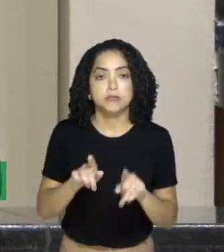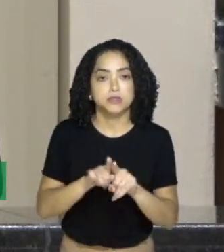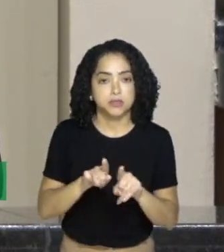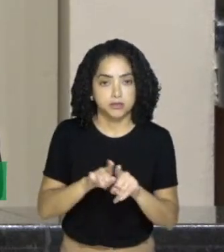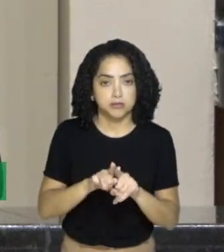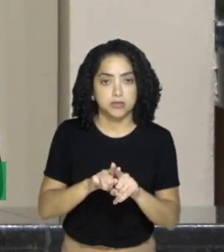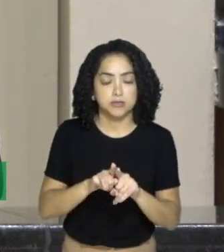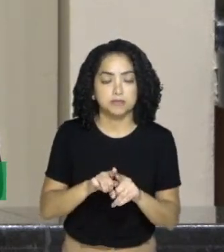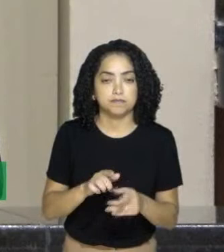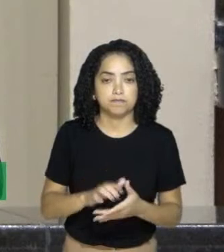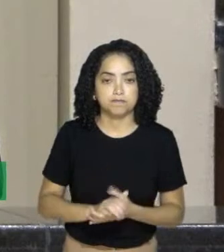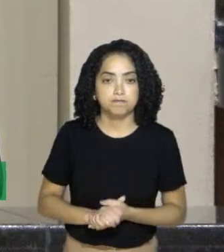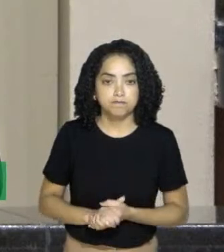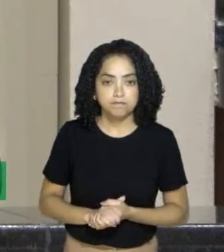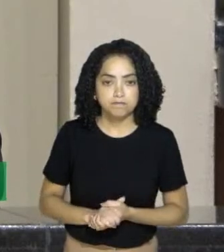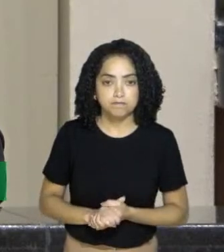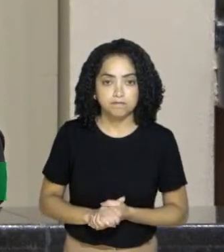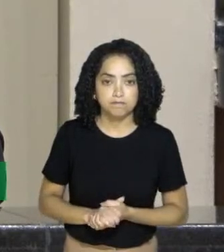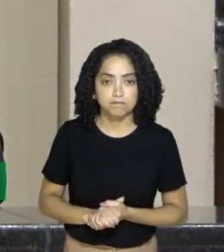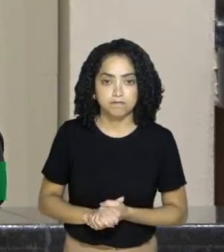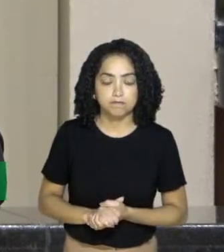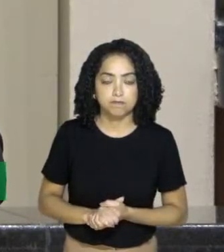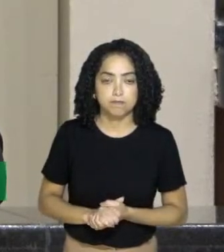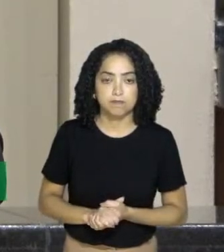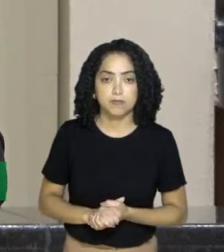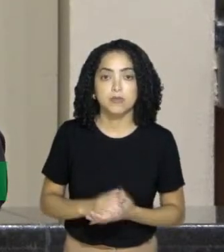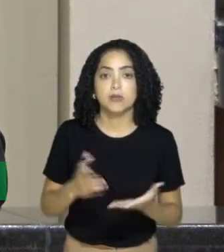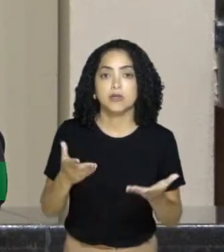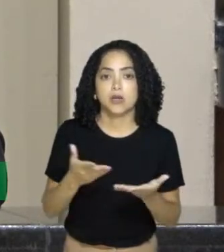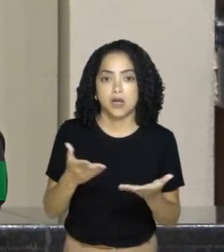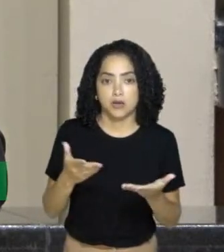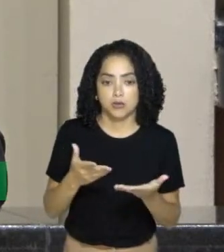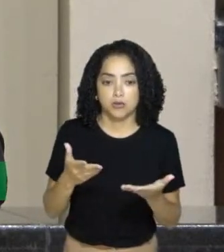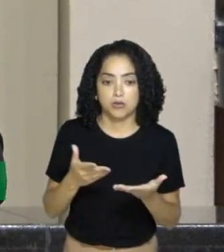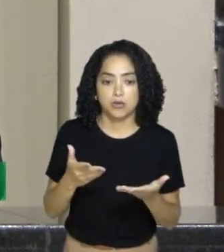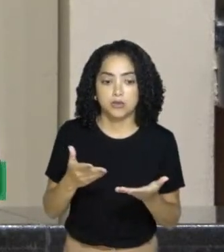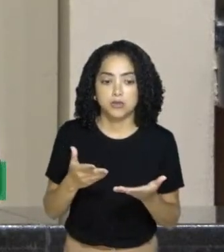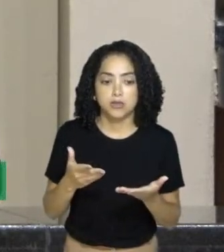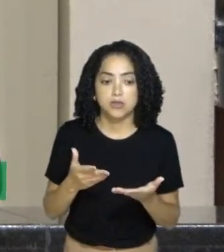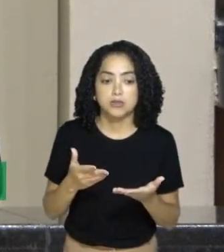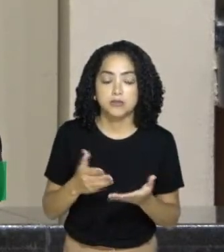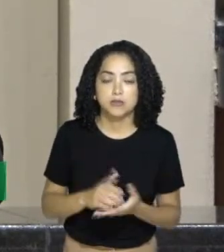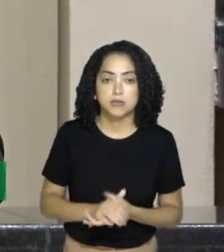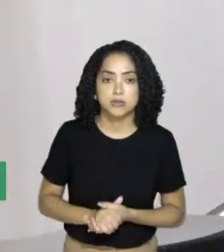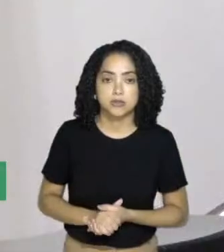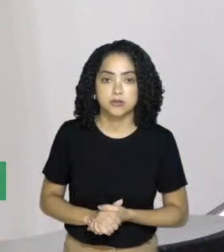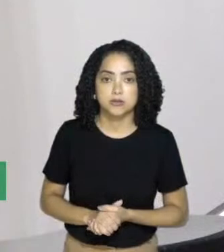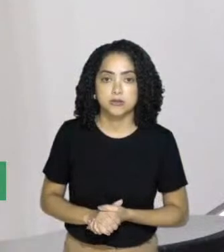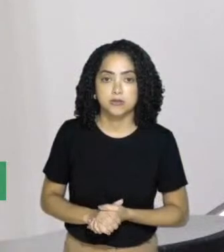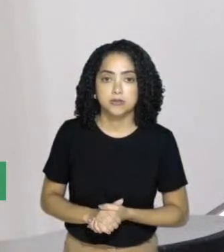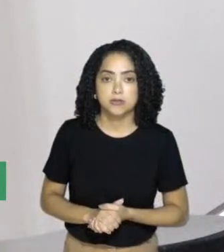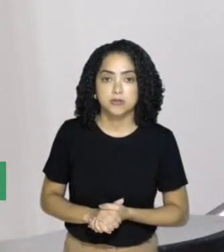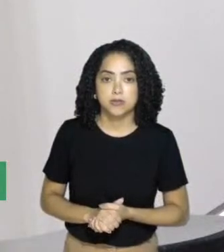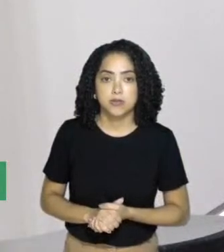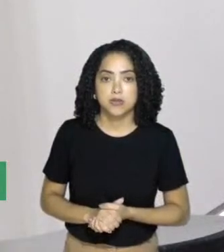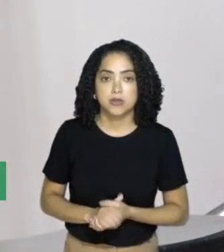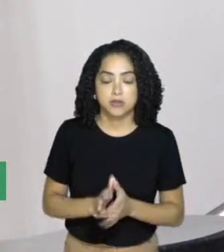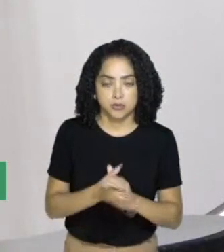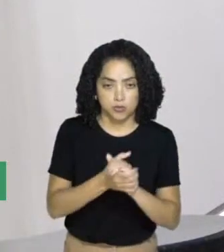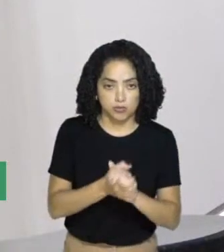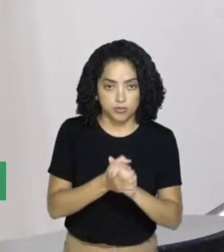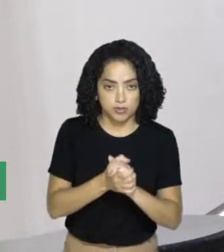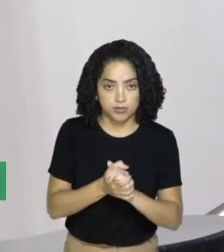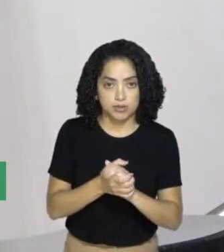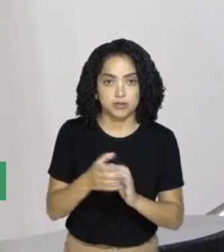Prezo. Obrigado pela presença. Com a palavra, deputada Luciana Carminati. Quero cumprimentá-lo, presidente,